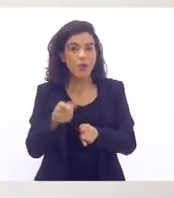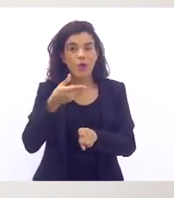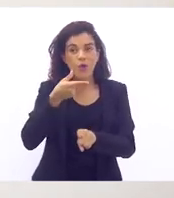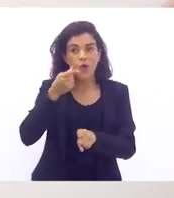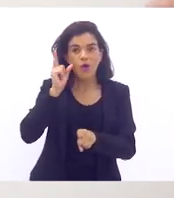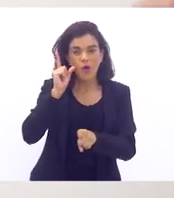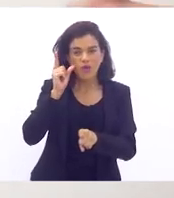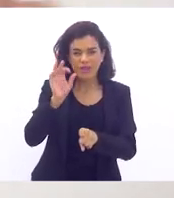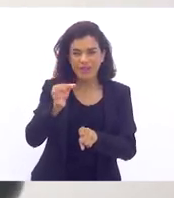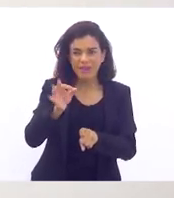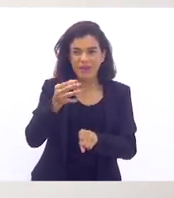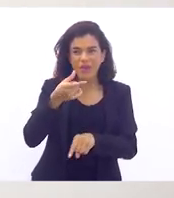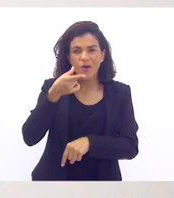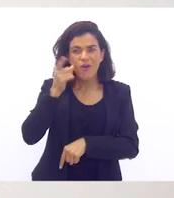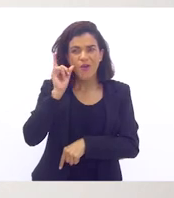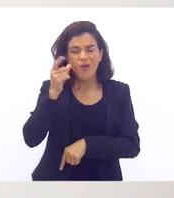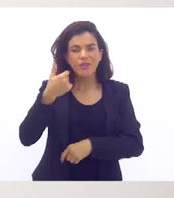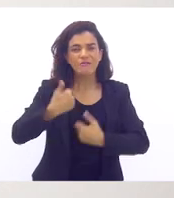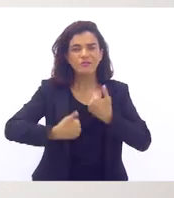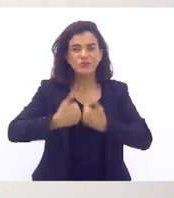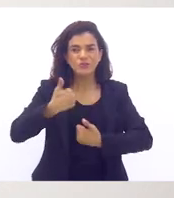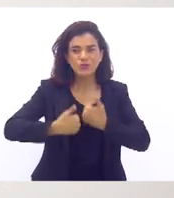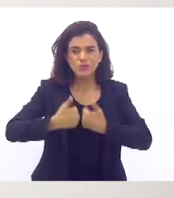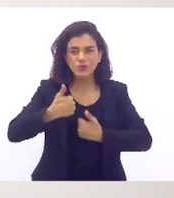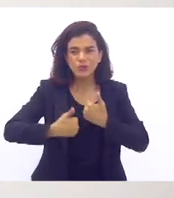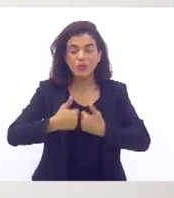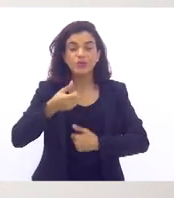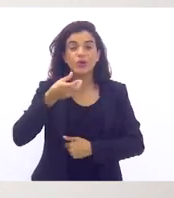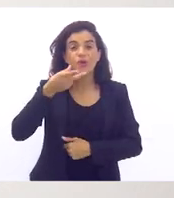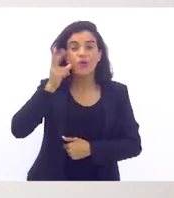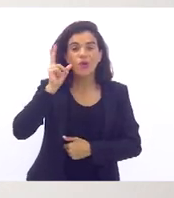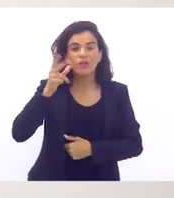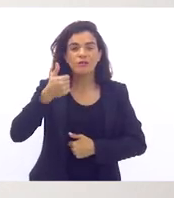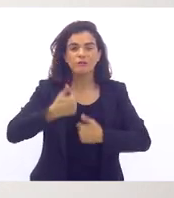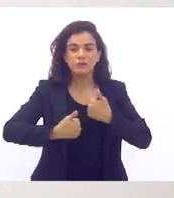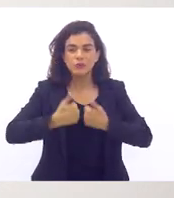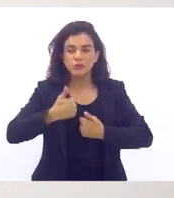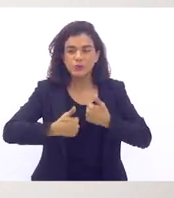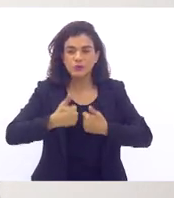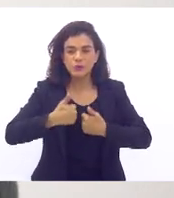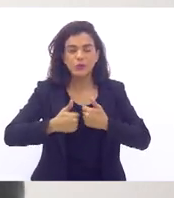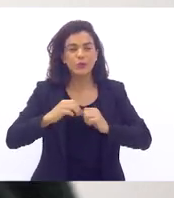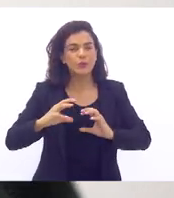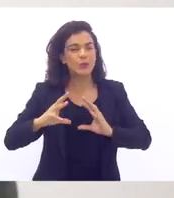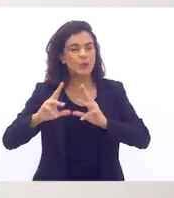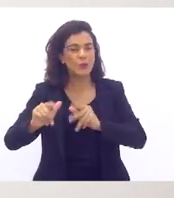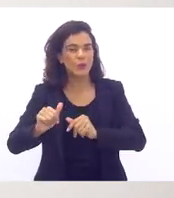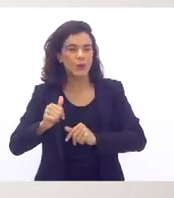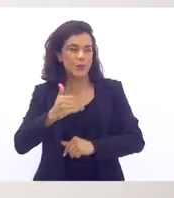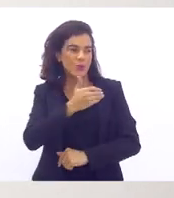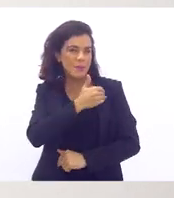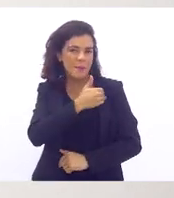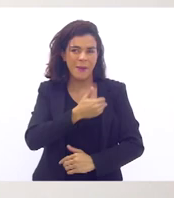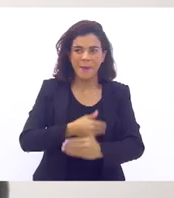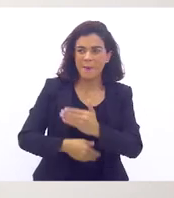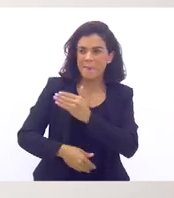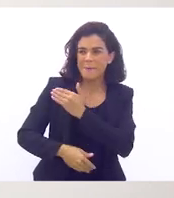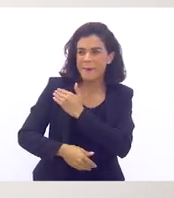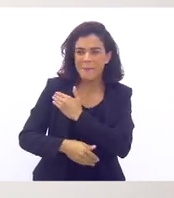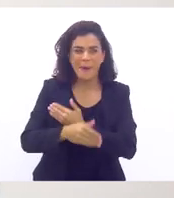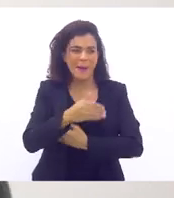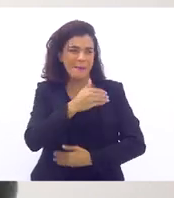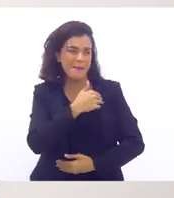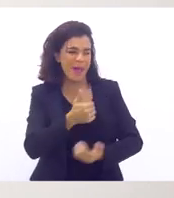estava ontem né sábado e todo mundo parando a gente eu e a Taiane as pessoas falando pô